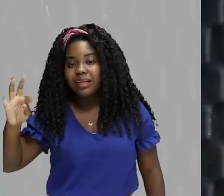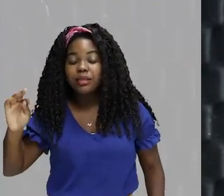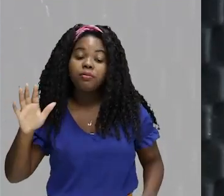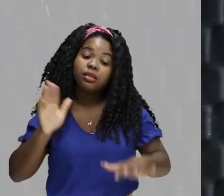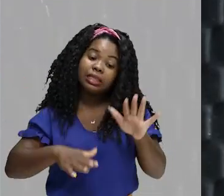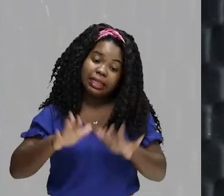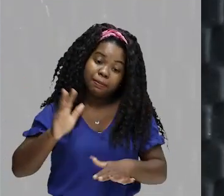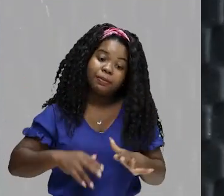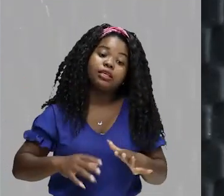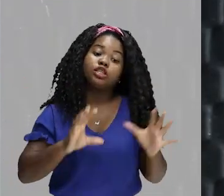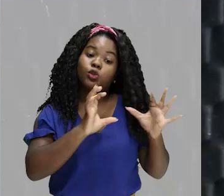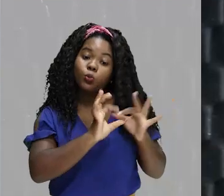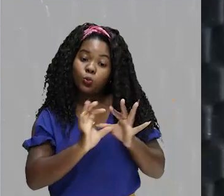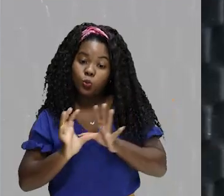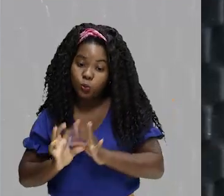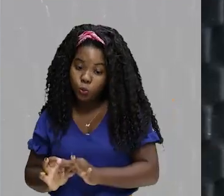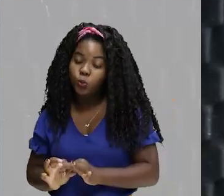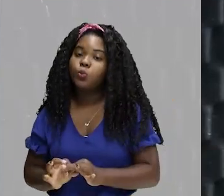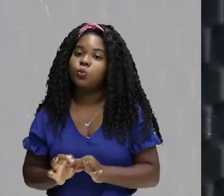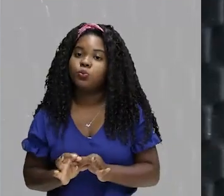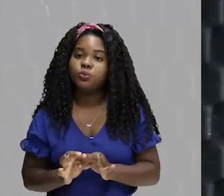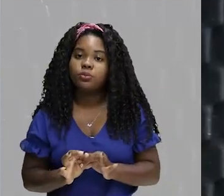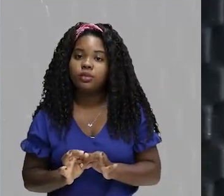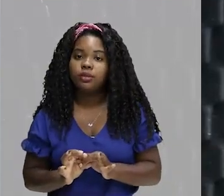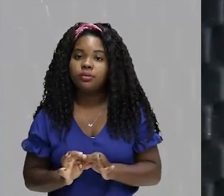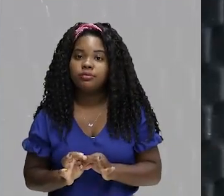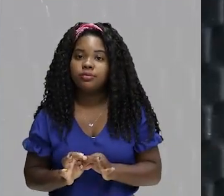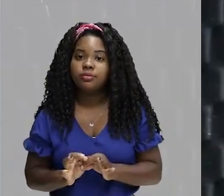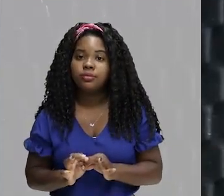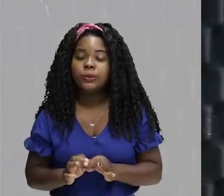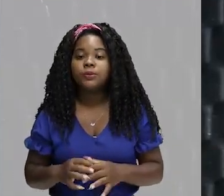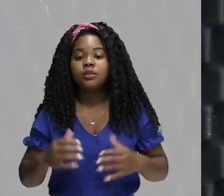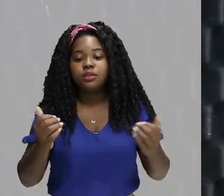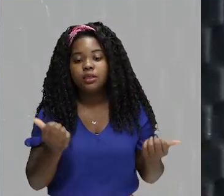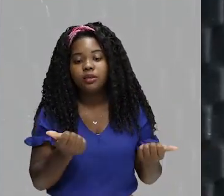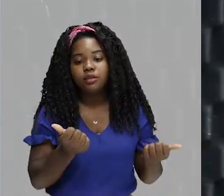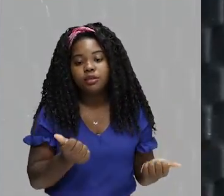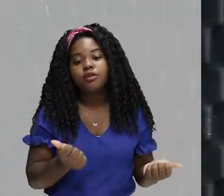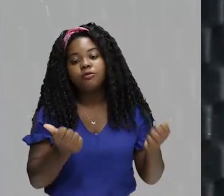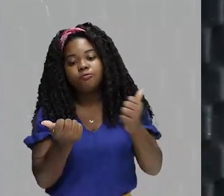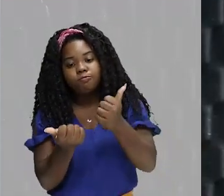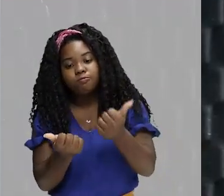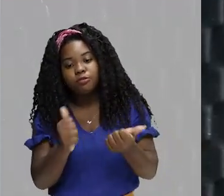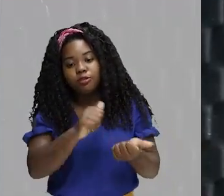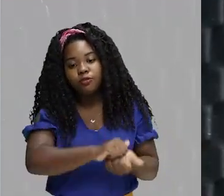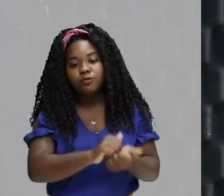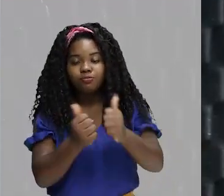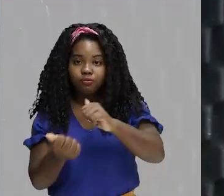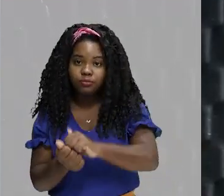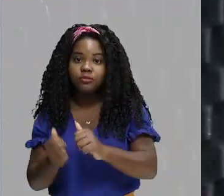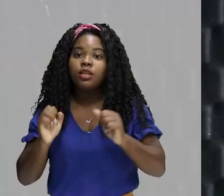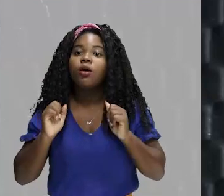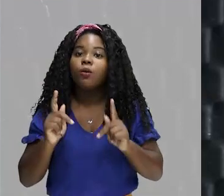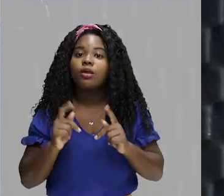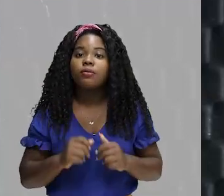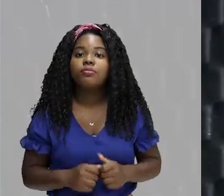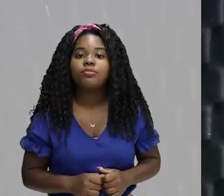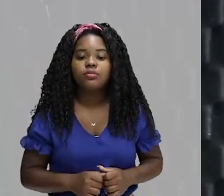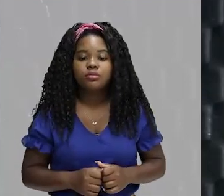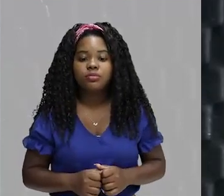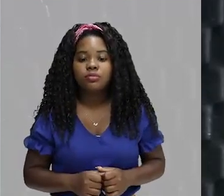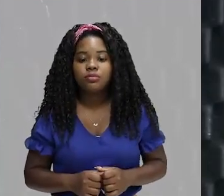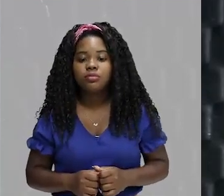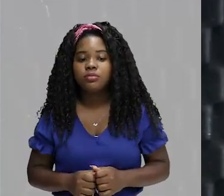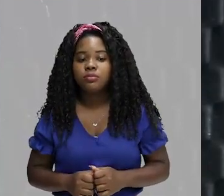inserido essa expressão. E aí, eu vou me adequando. Quando eu disse para vocês, eu chutei o balde, metido la pata é